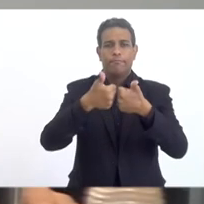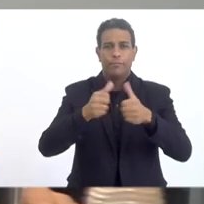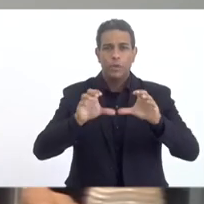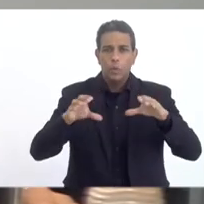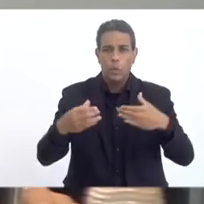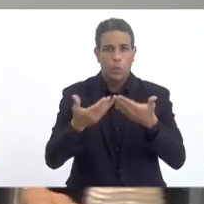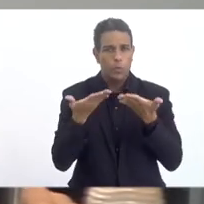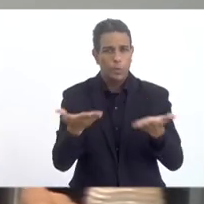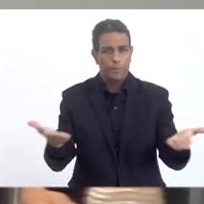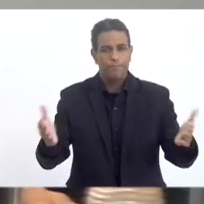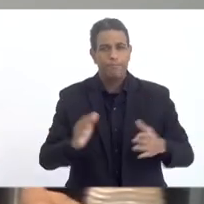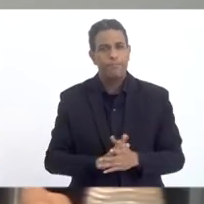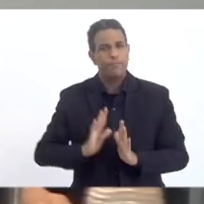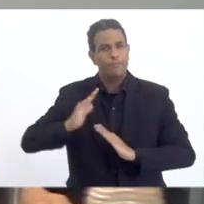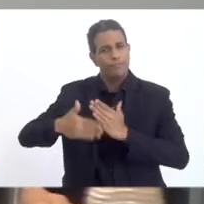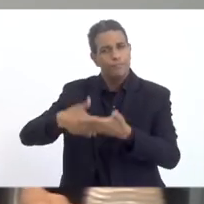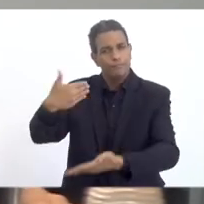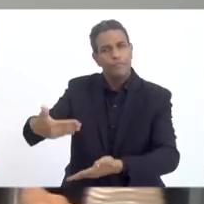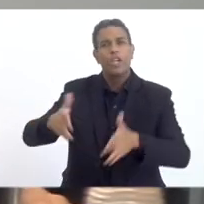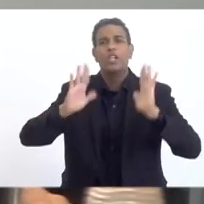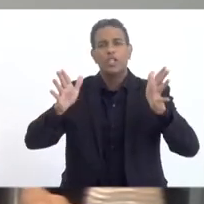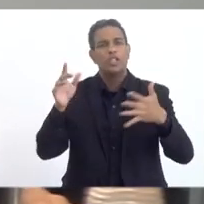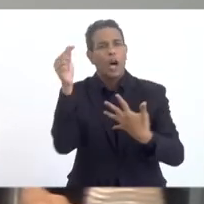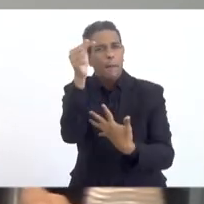vem progredindo aí